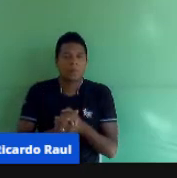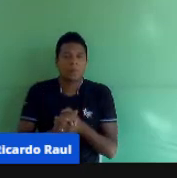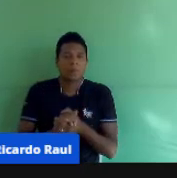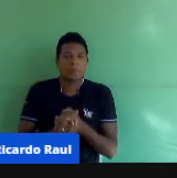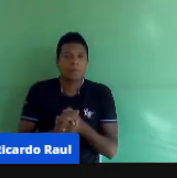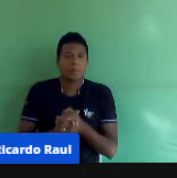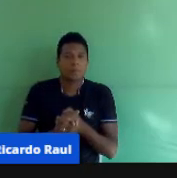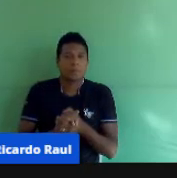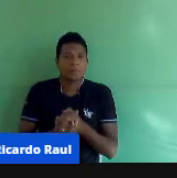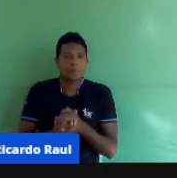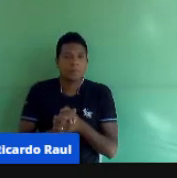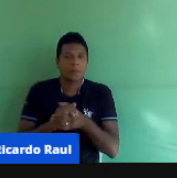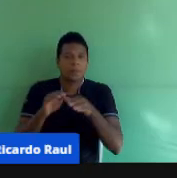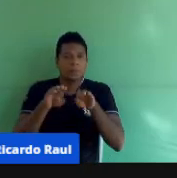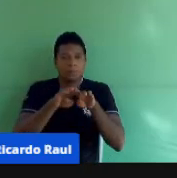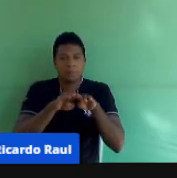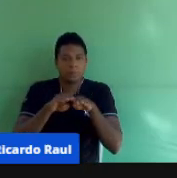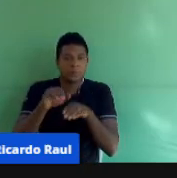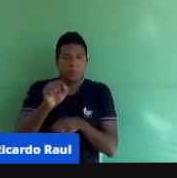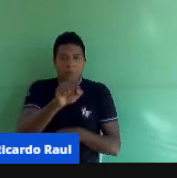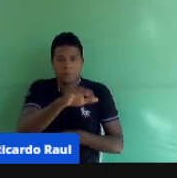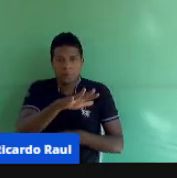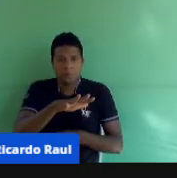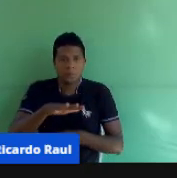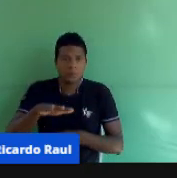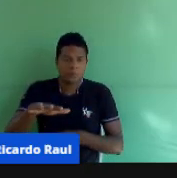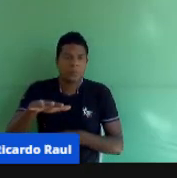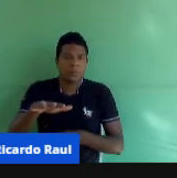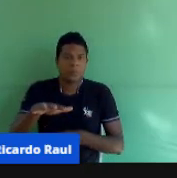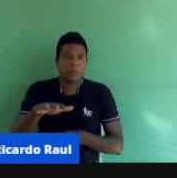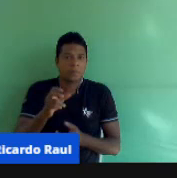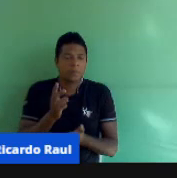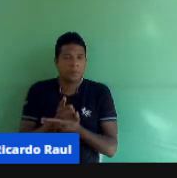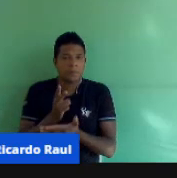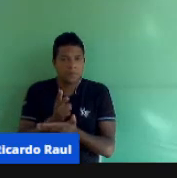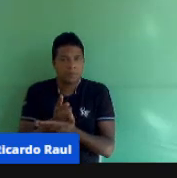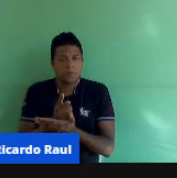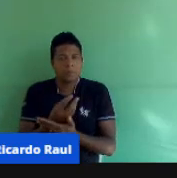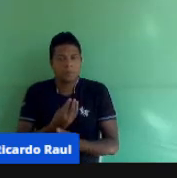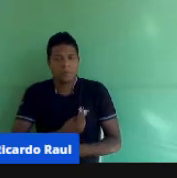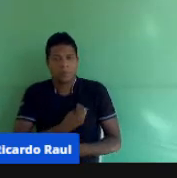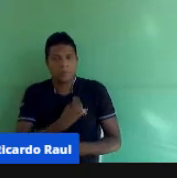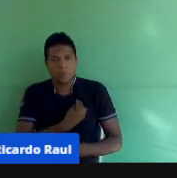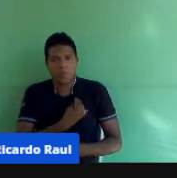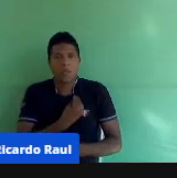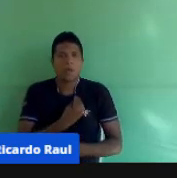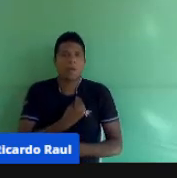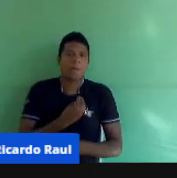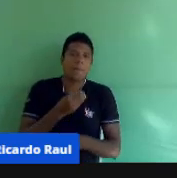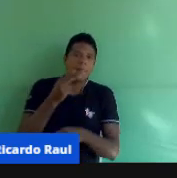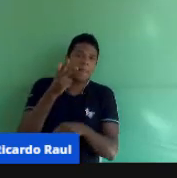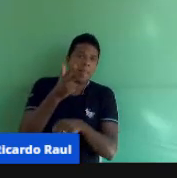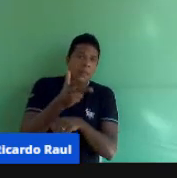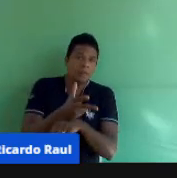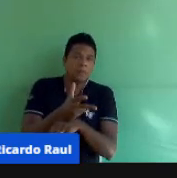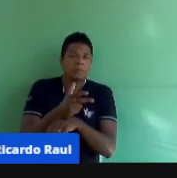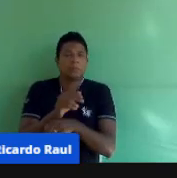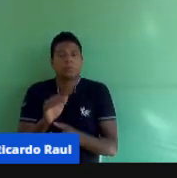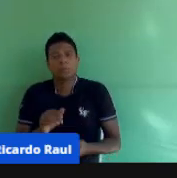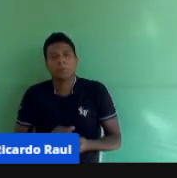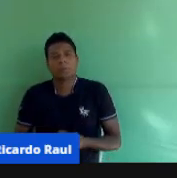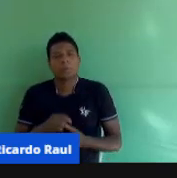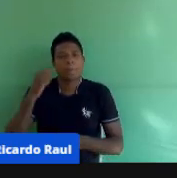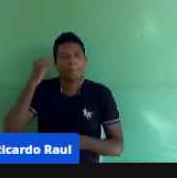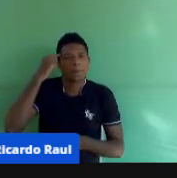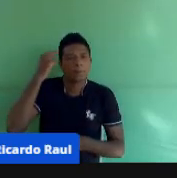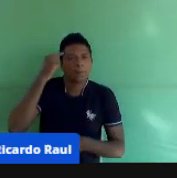questão das classes sociais, elas sempre são muito presentes em determinados filmes, as diferentes mentalidades